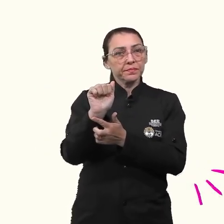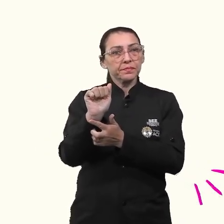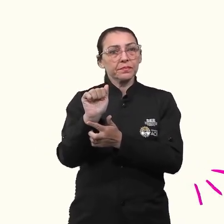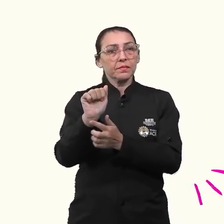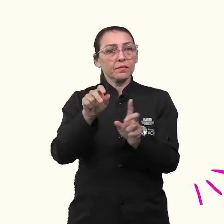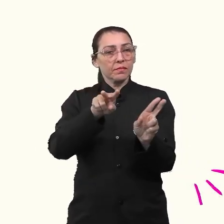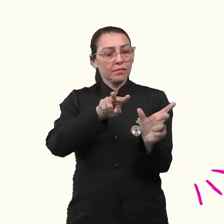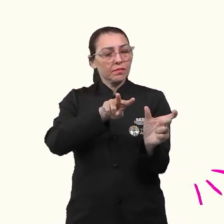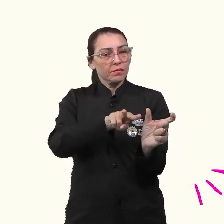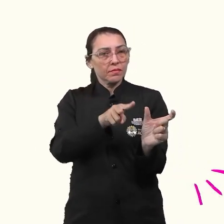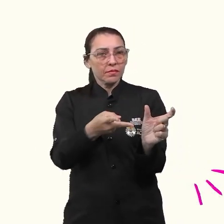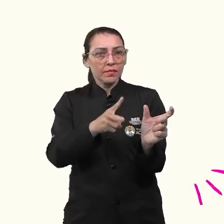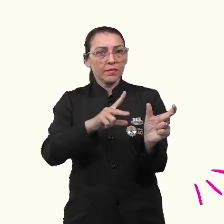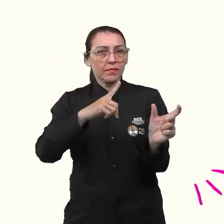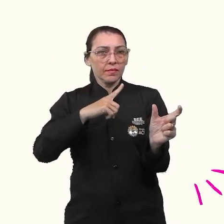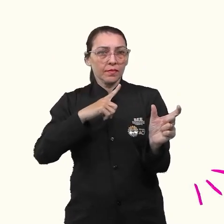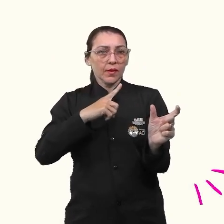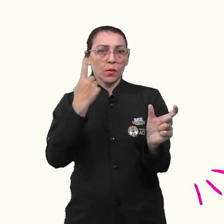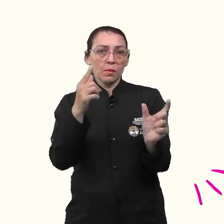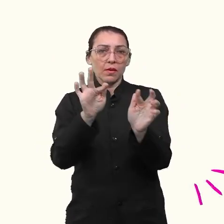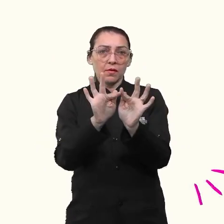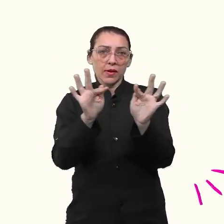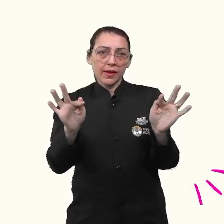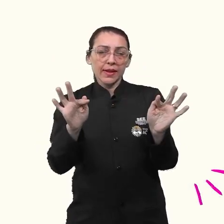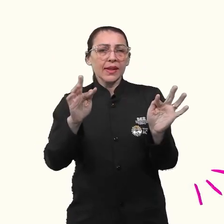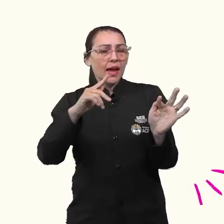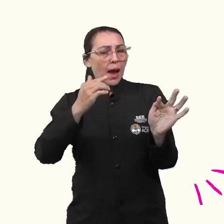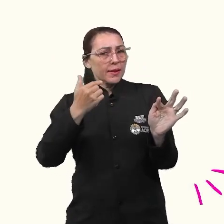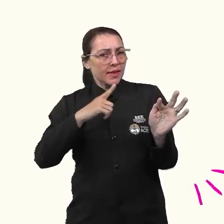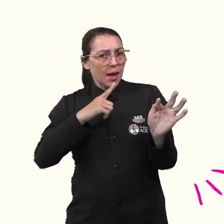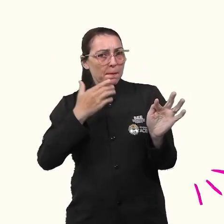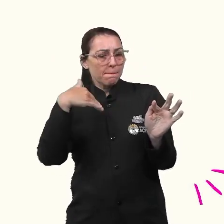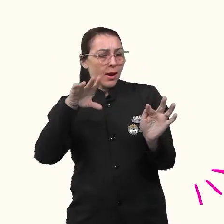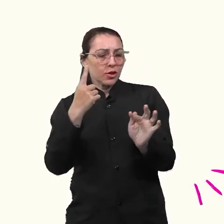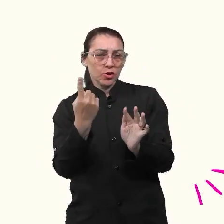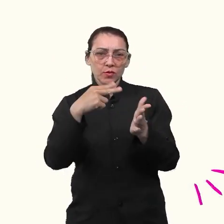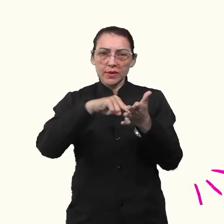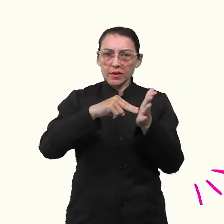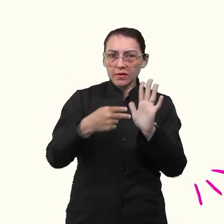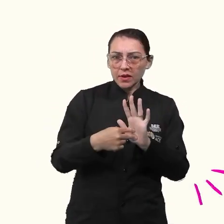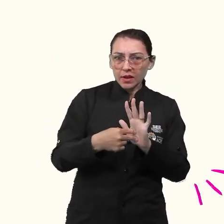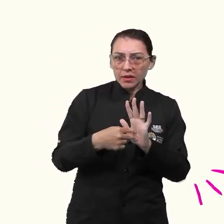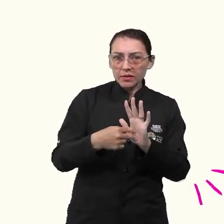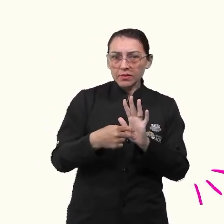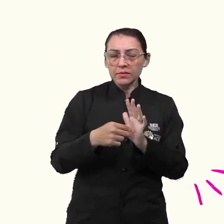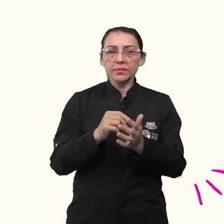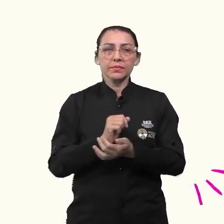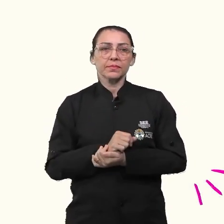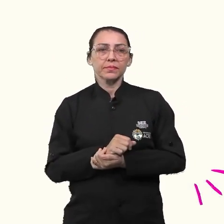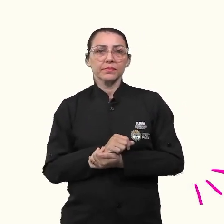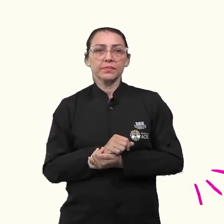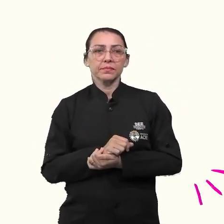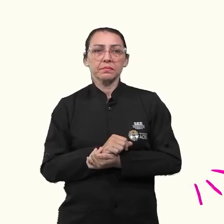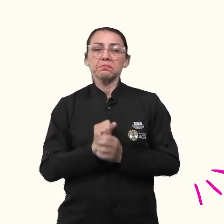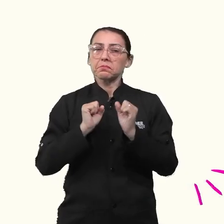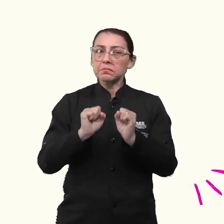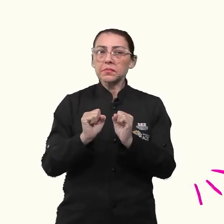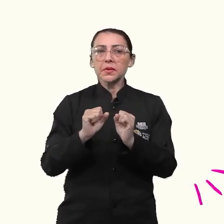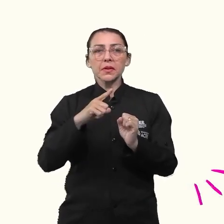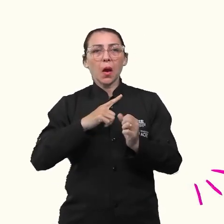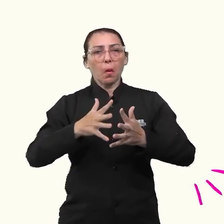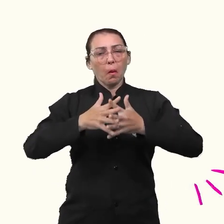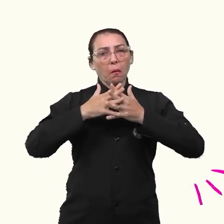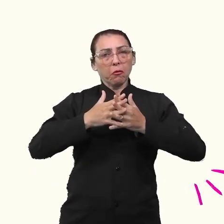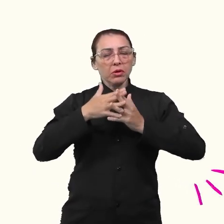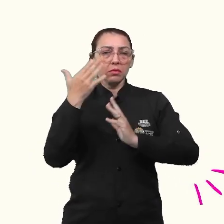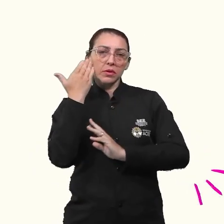A ambiguidade ocorre quando uma frase apresenta mais de um sentido, podendo